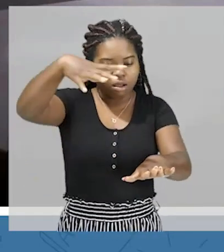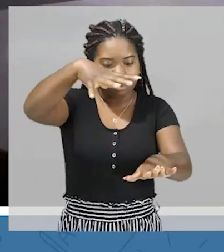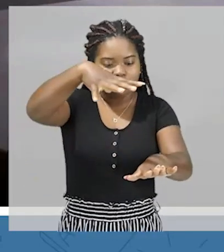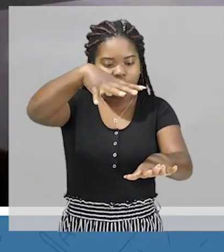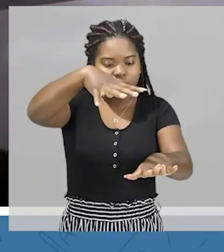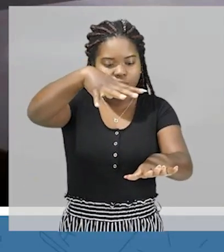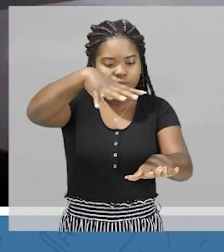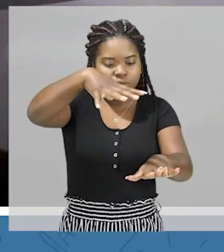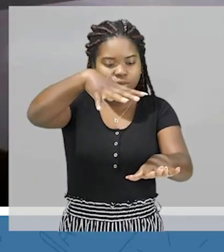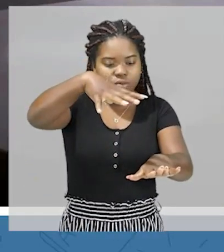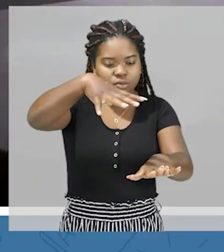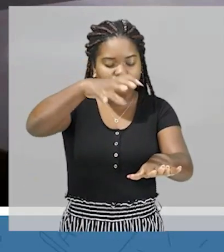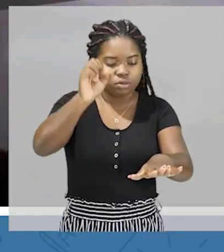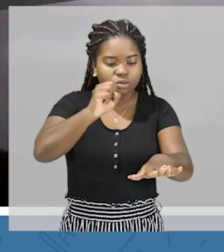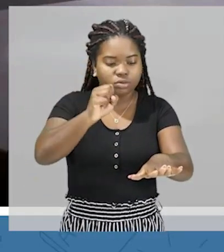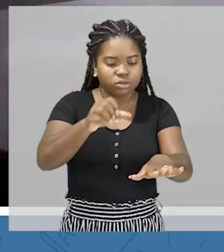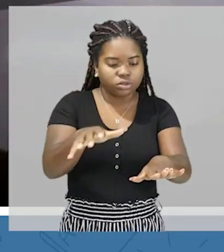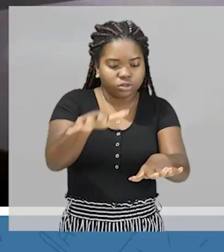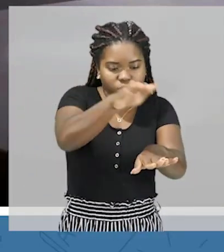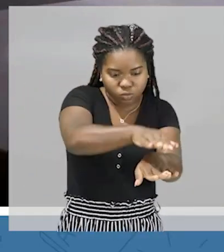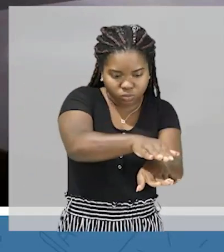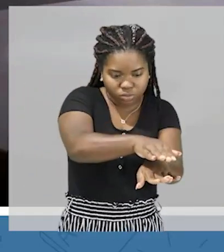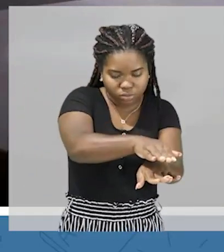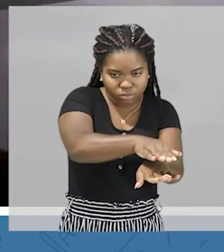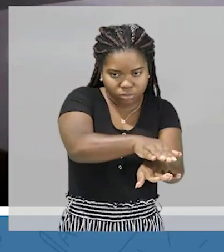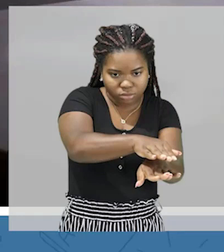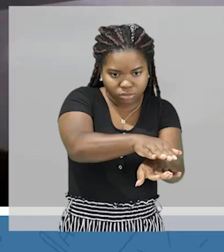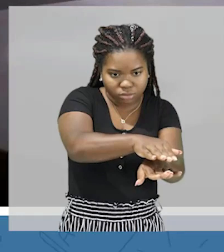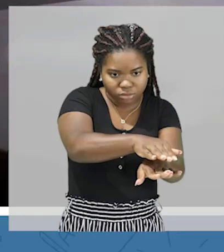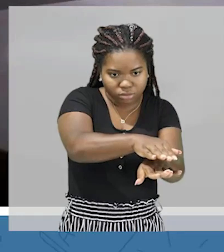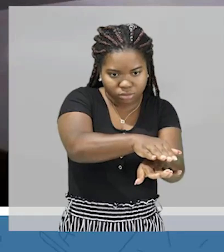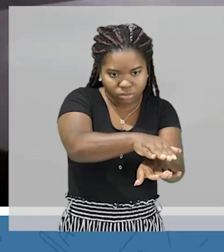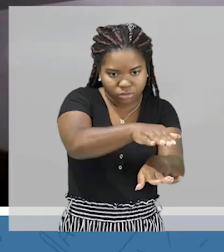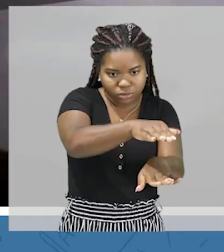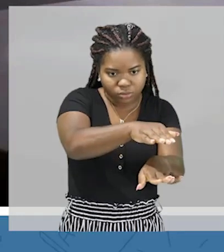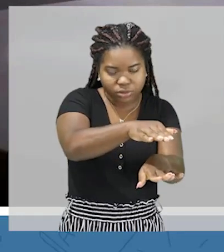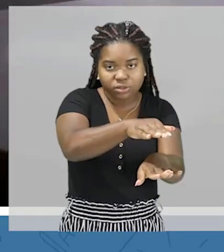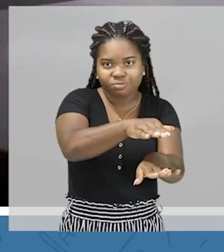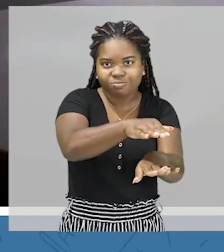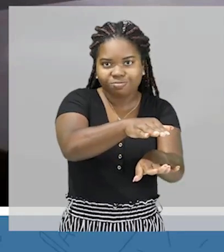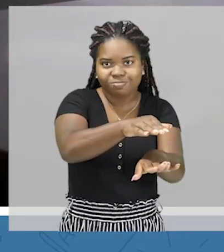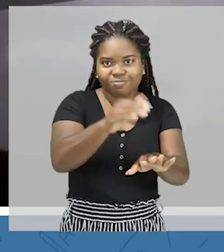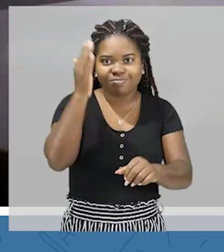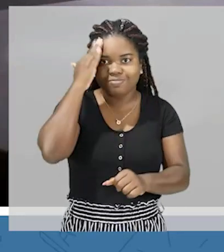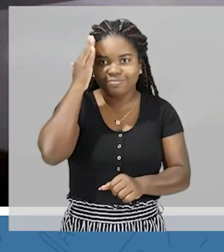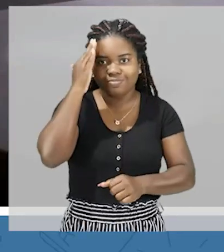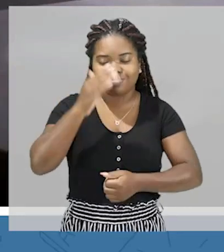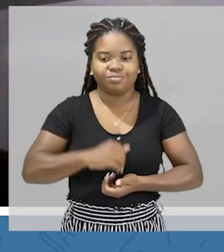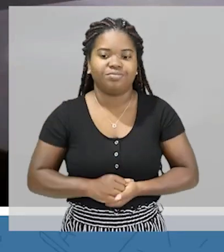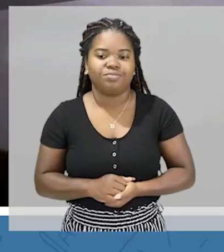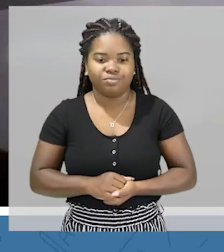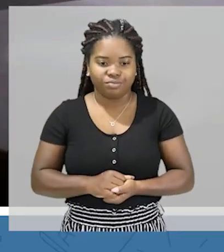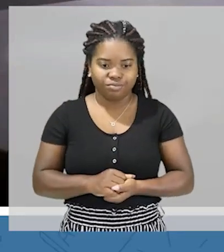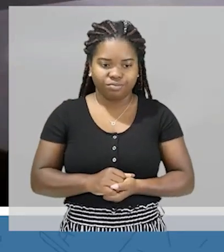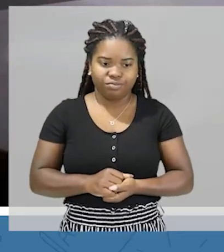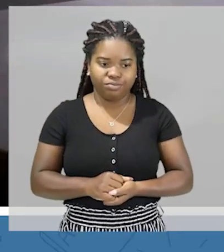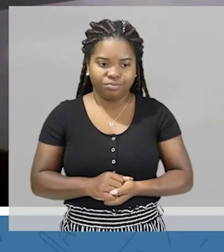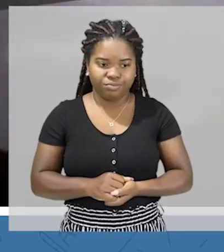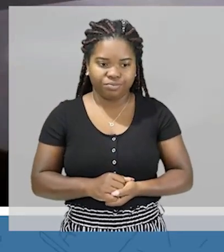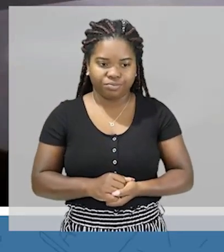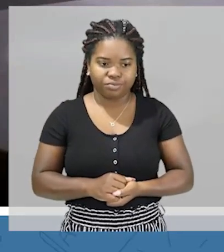e fechava. Era como se fosse a sombra, né, marcada, queimada naquele papel, por isso fotograma. Man Ray,